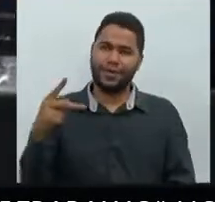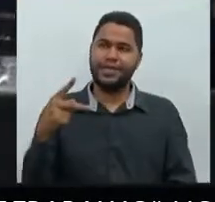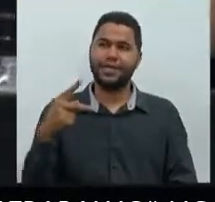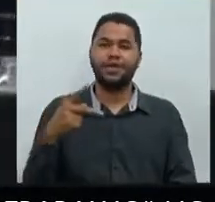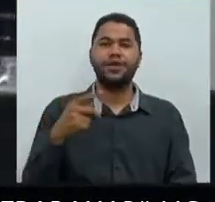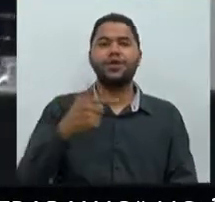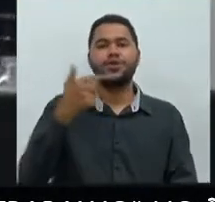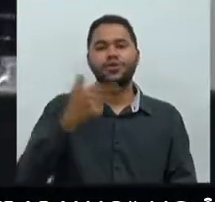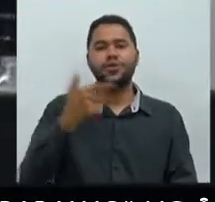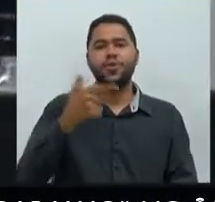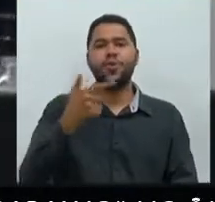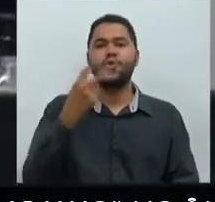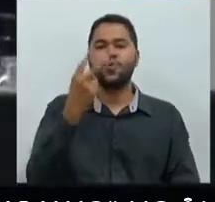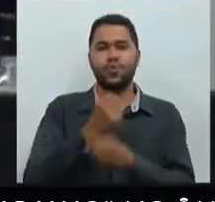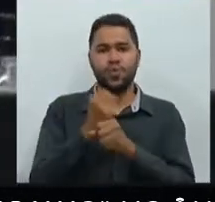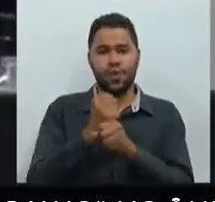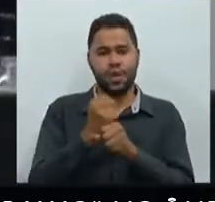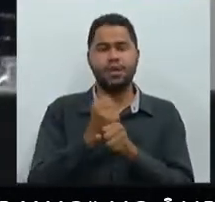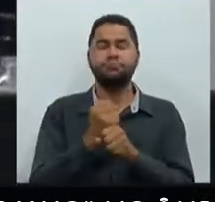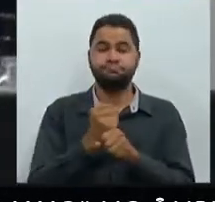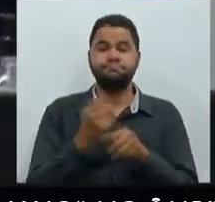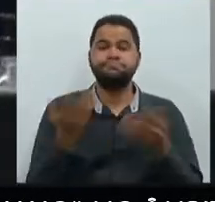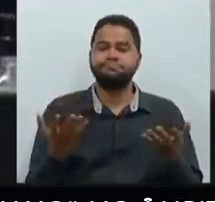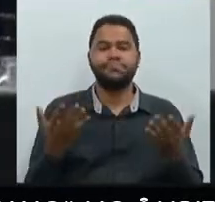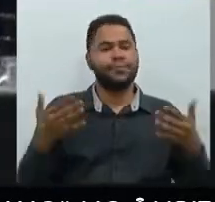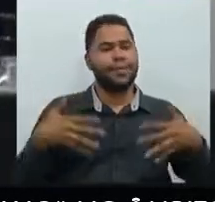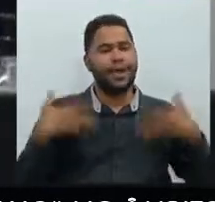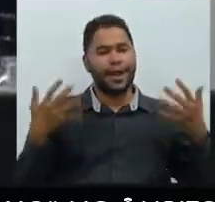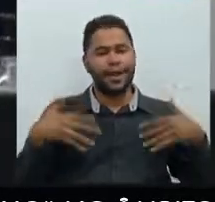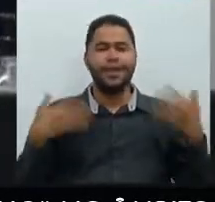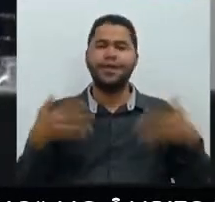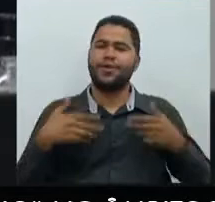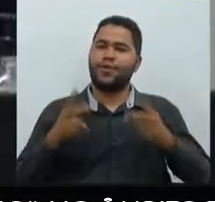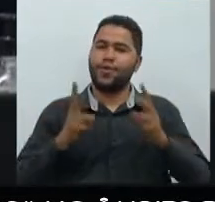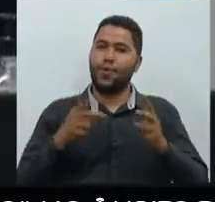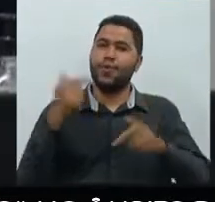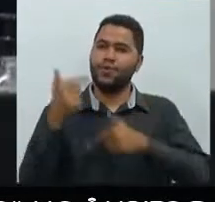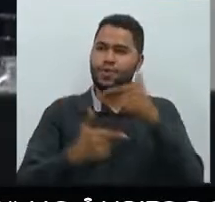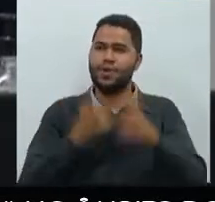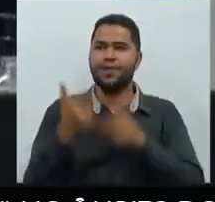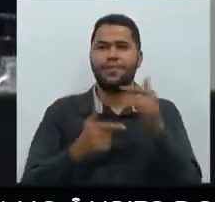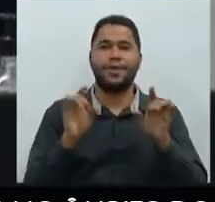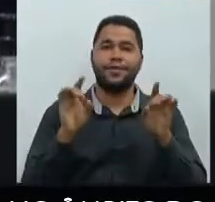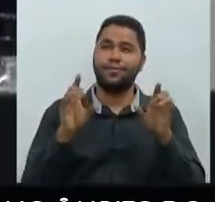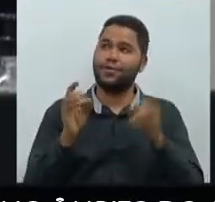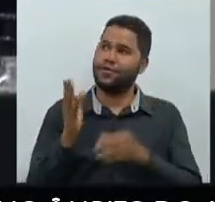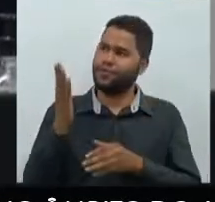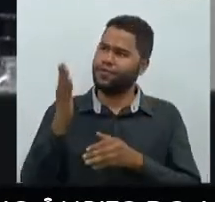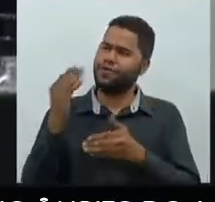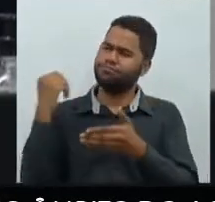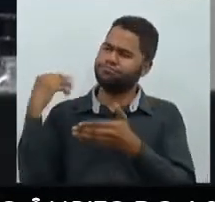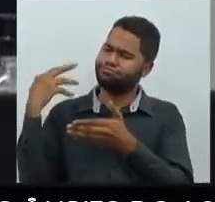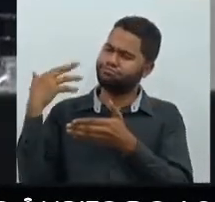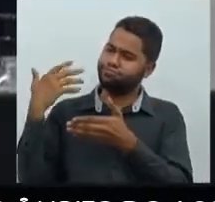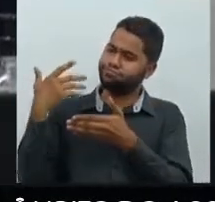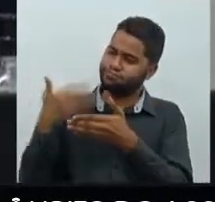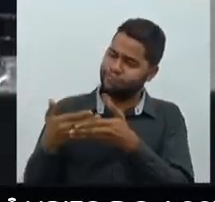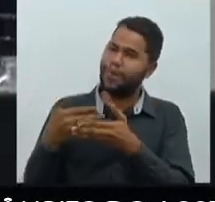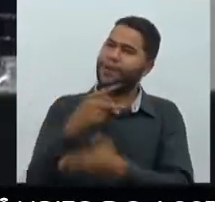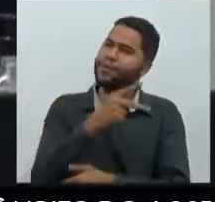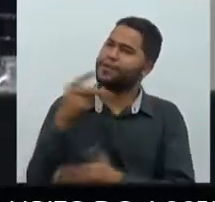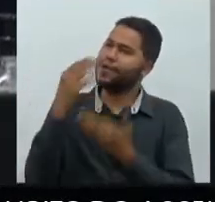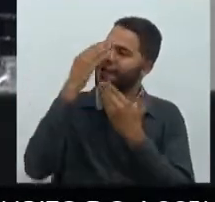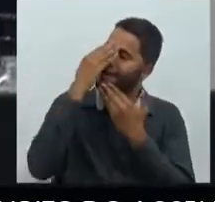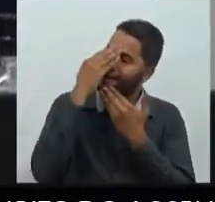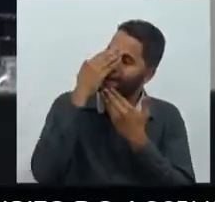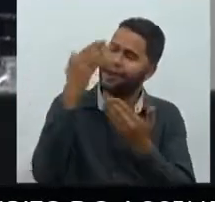segundo biênio. Então, é uma alegria poder continuar esse trabalho tão especial que você fez como presidente, e te agradeço